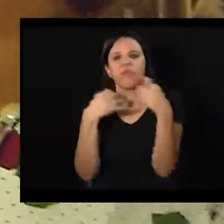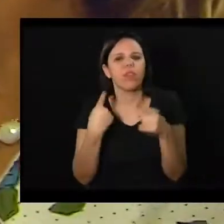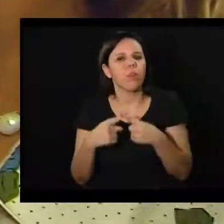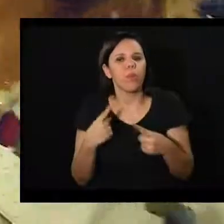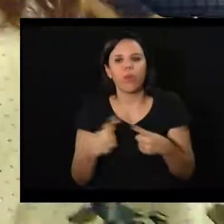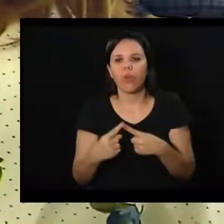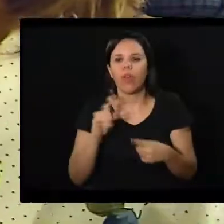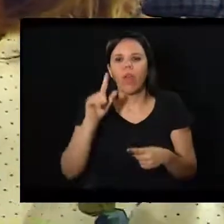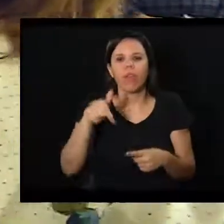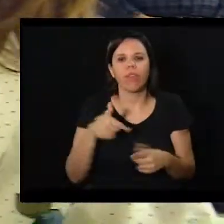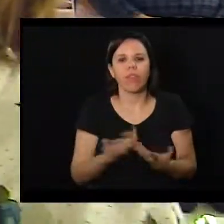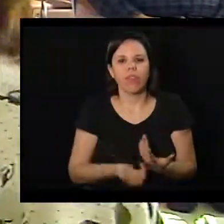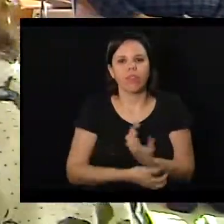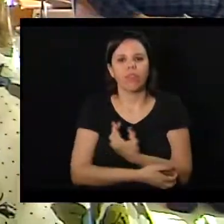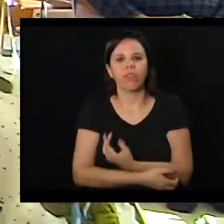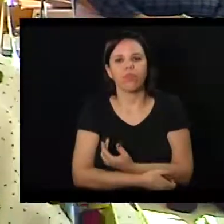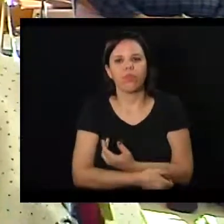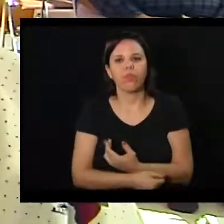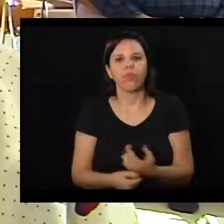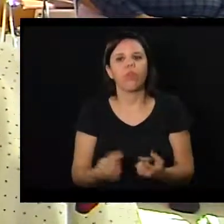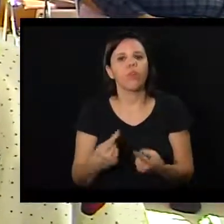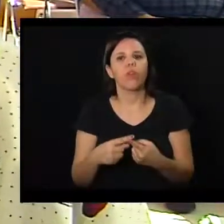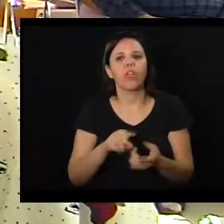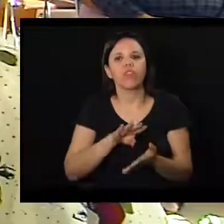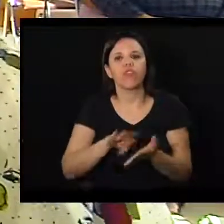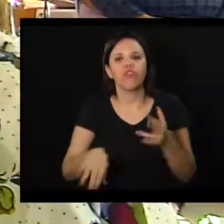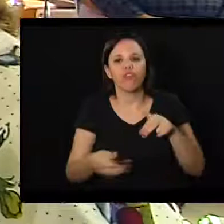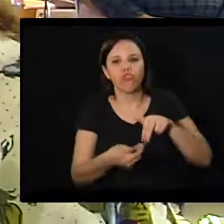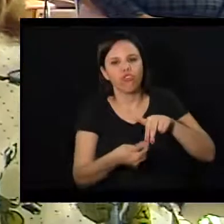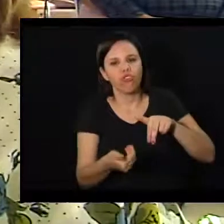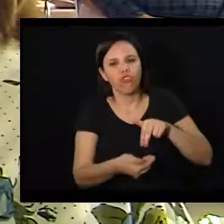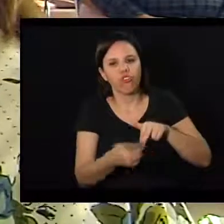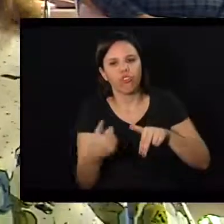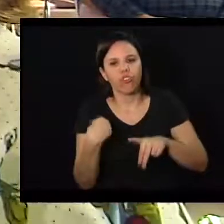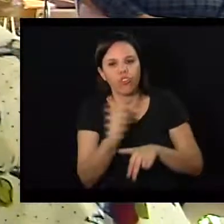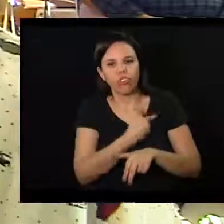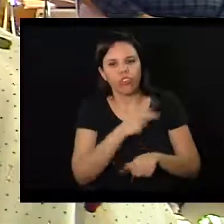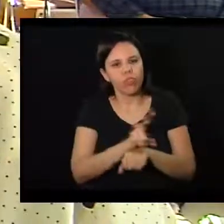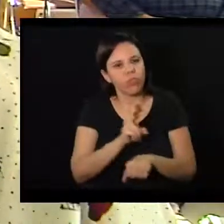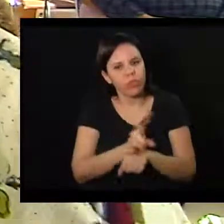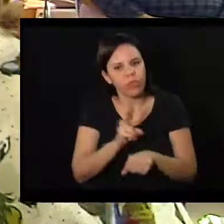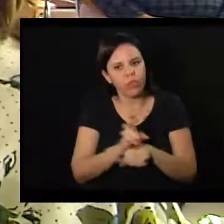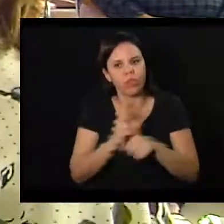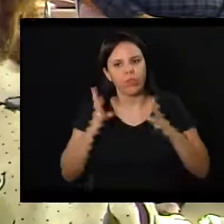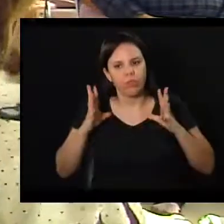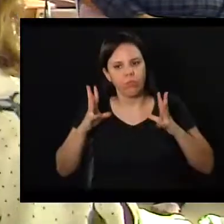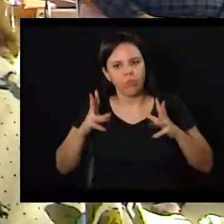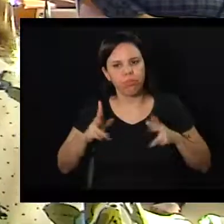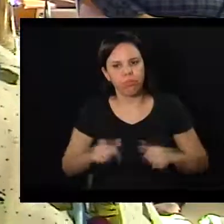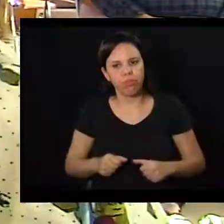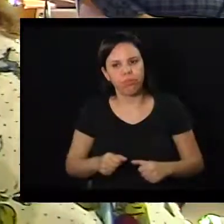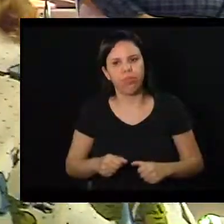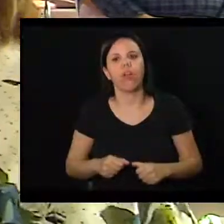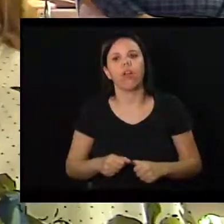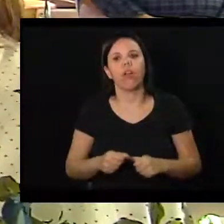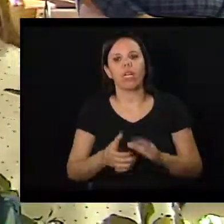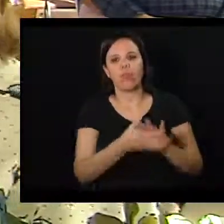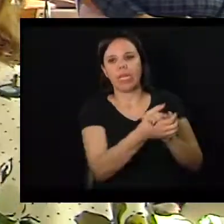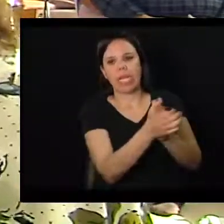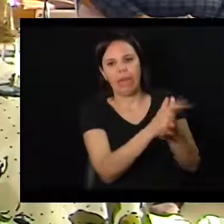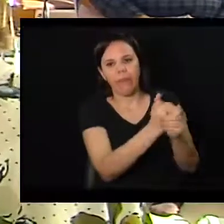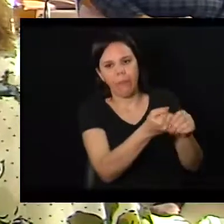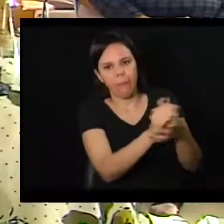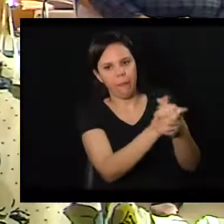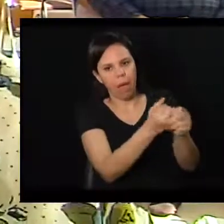ritual. Porque a gente preza pela pureza. Então, normalmente a gente tira o sapato, a gente lava as mãos, não é porque o